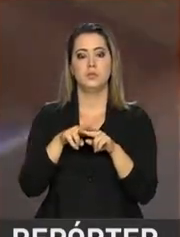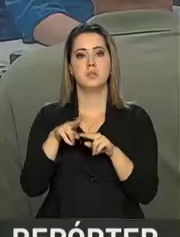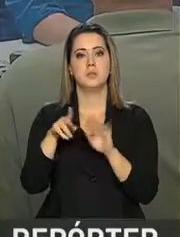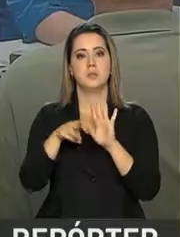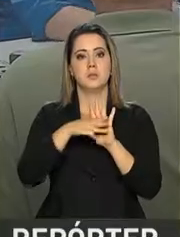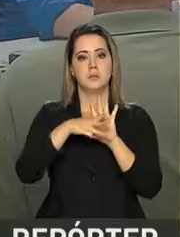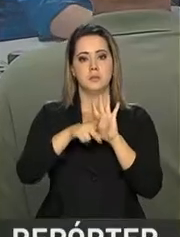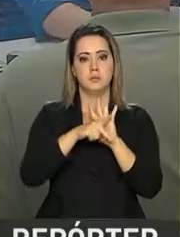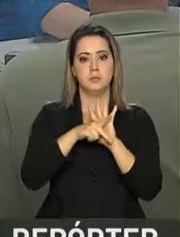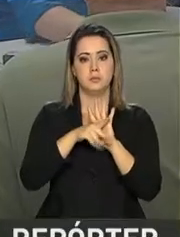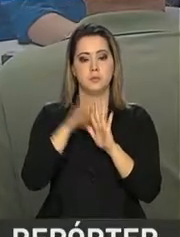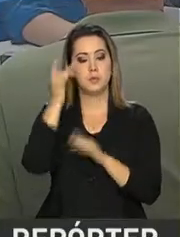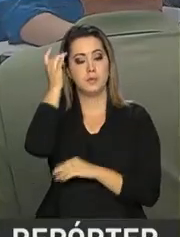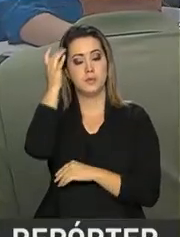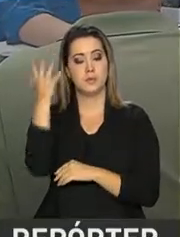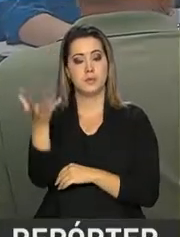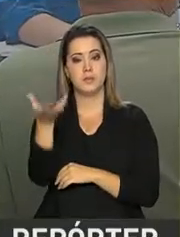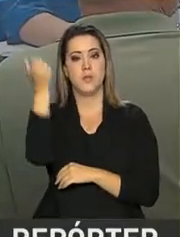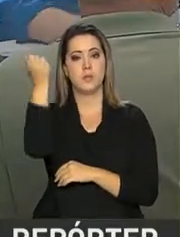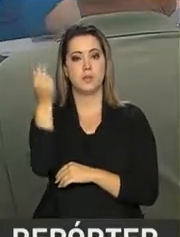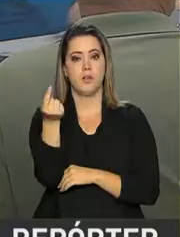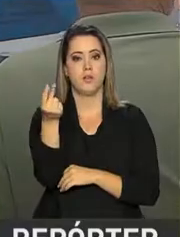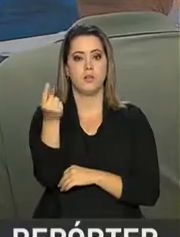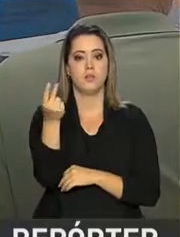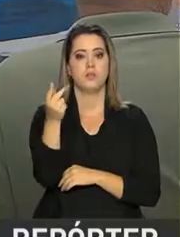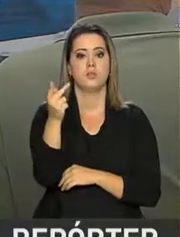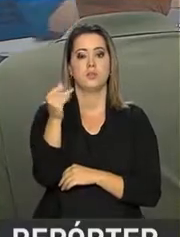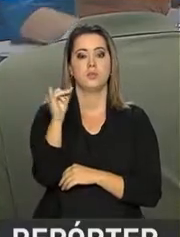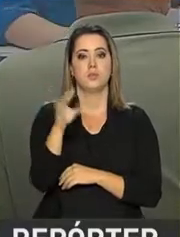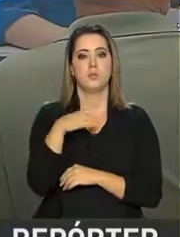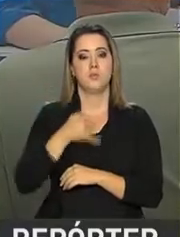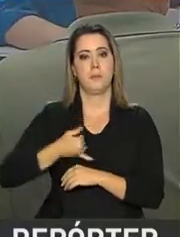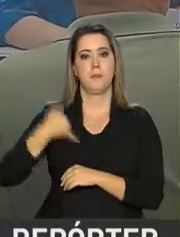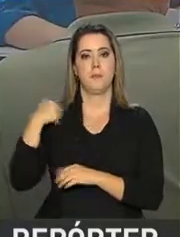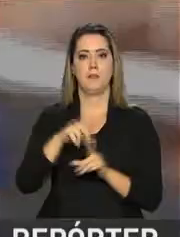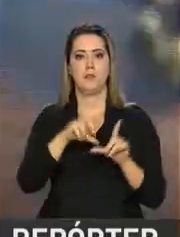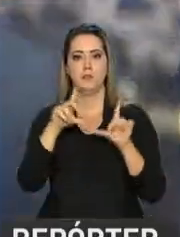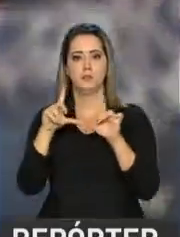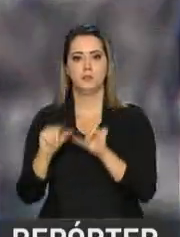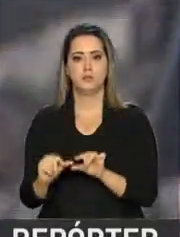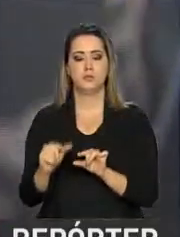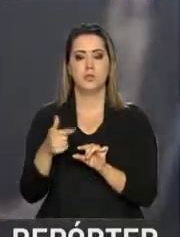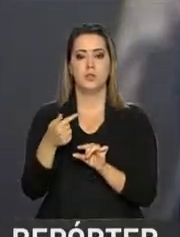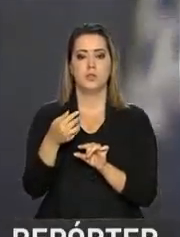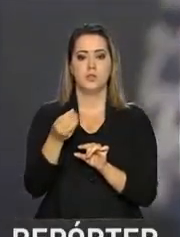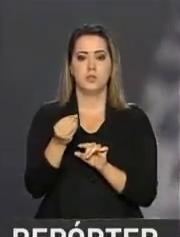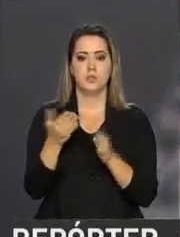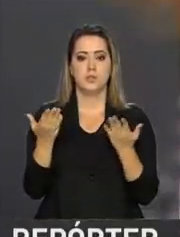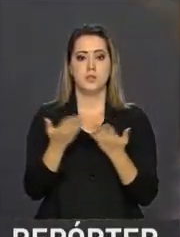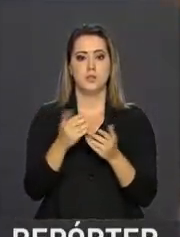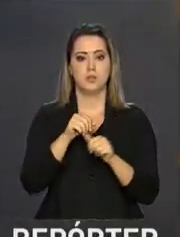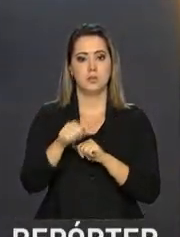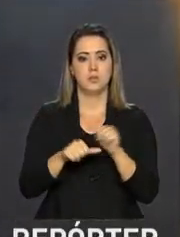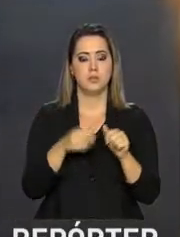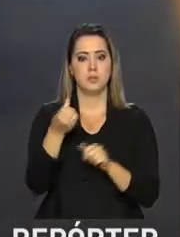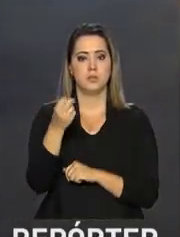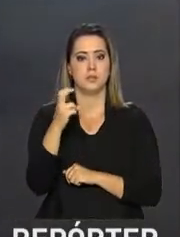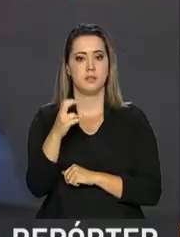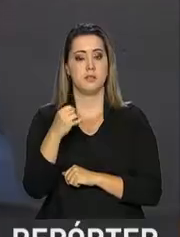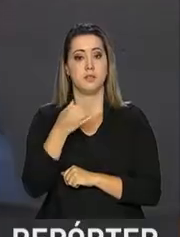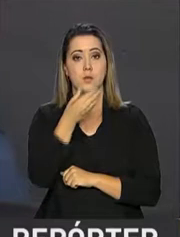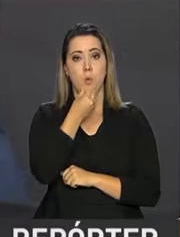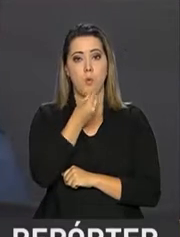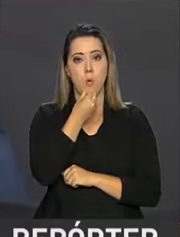para facilitar a retirada do recurso a idade mínima foi reduzida de 70 para 65 anos para os homens